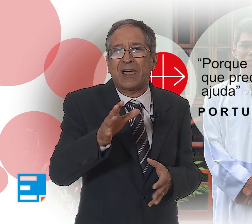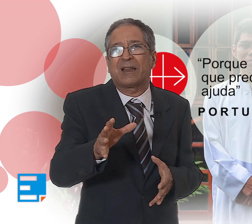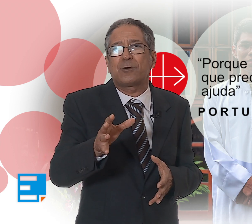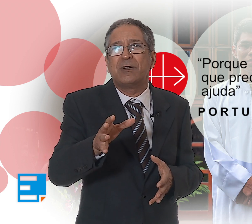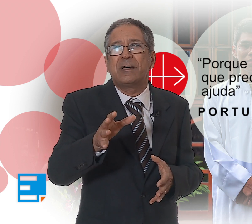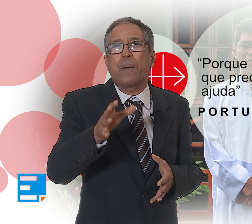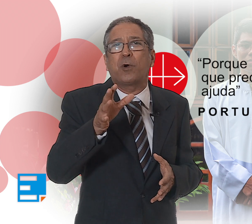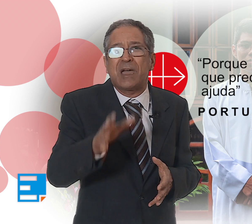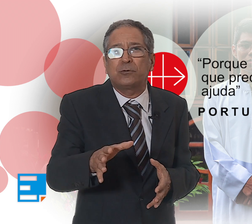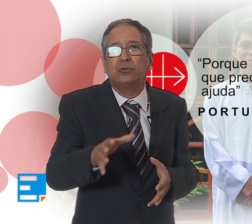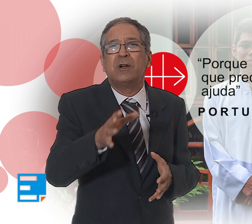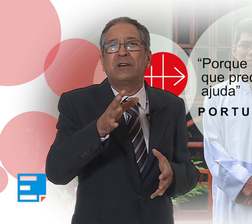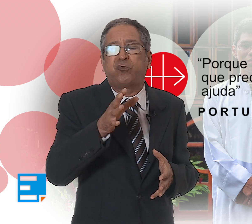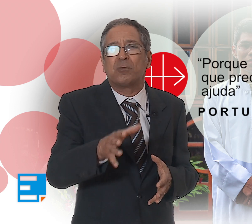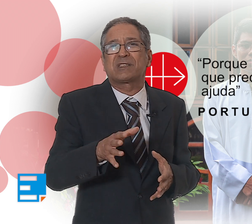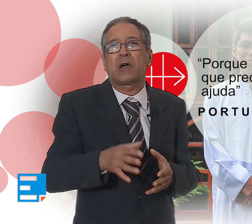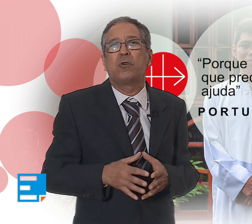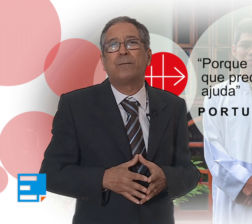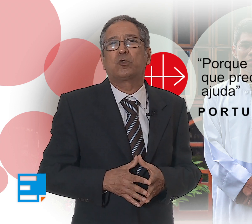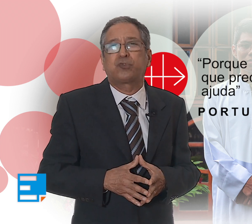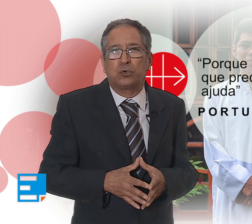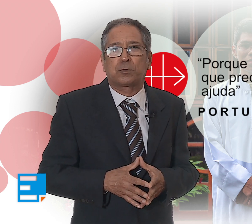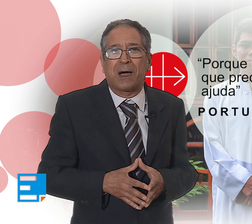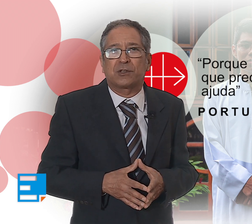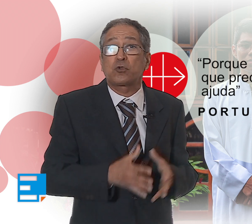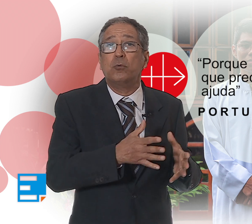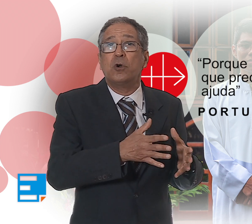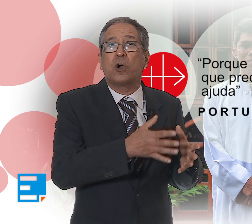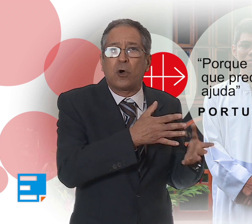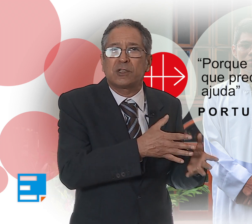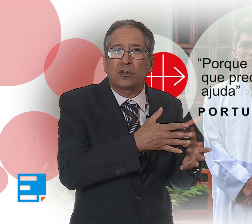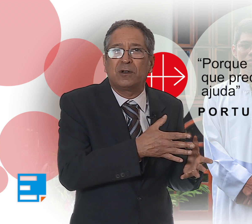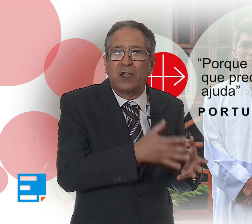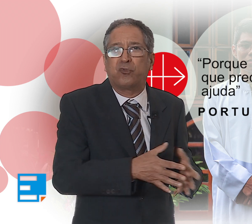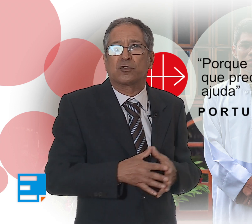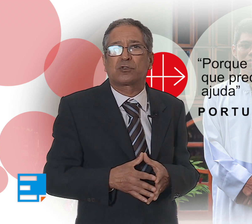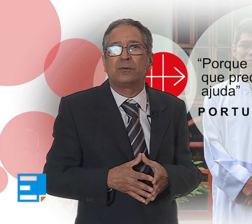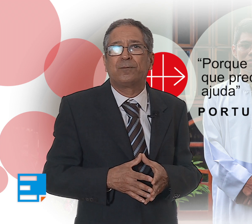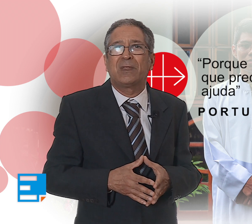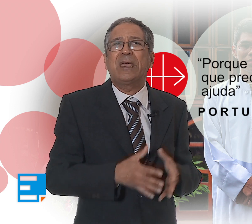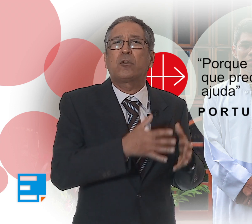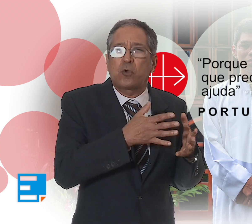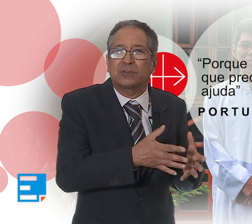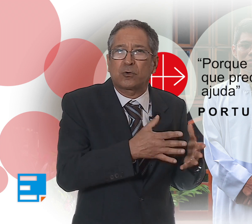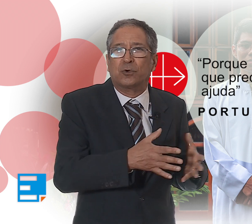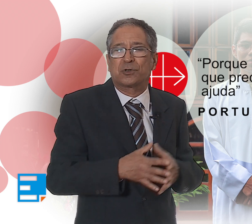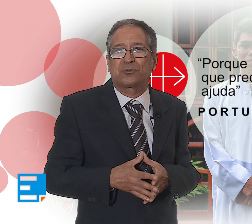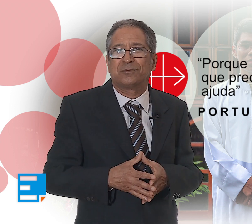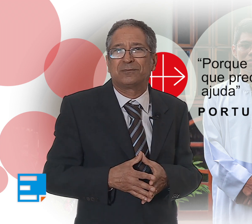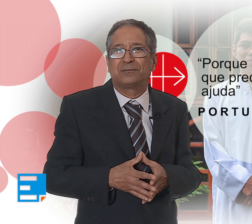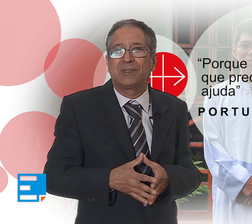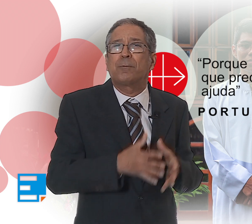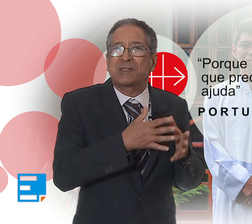ajudar é, claro, apoiando na formação dos futuros padres, como Rolison Afonso. Ele conta